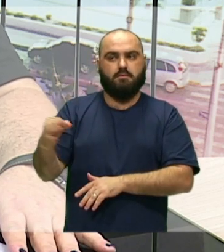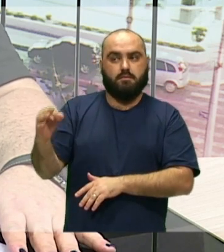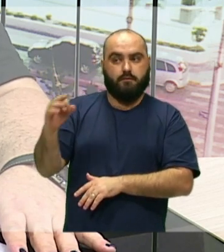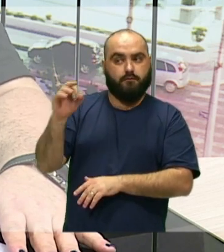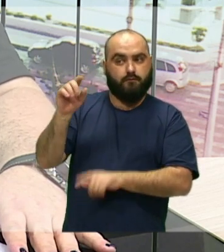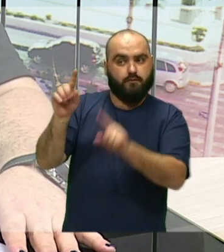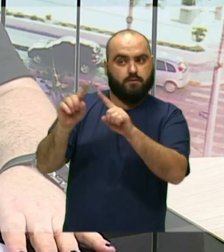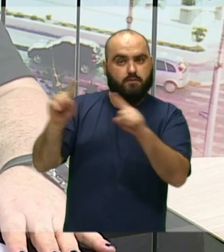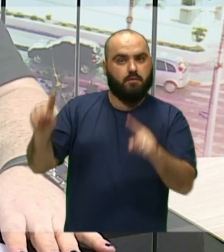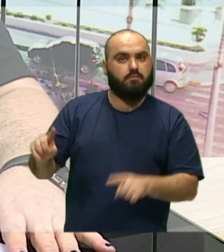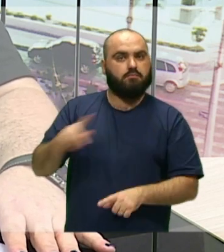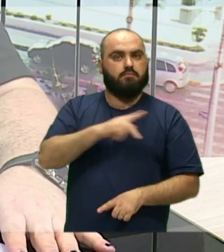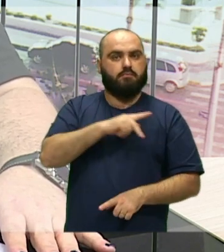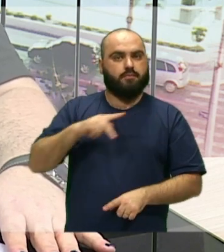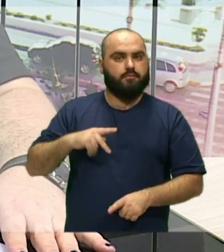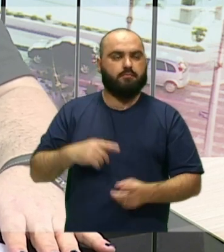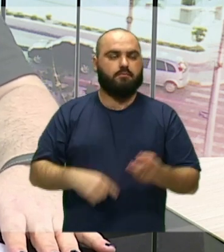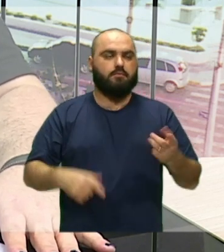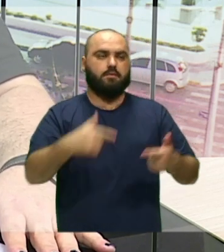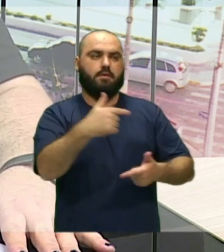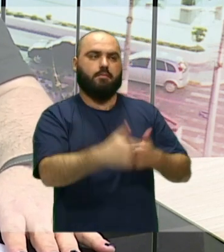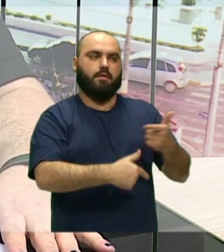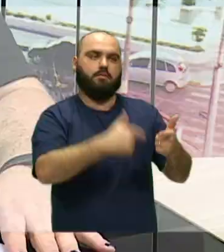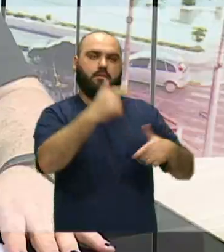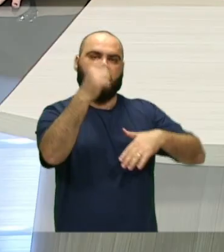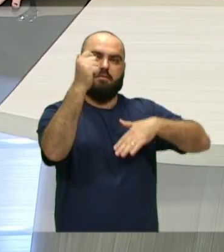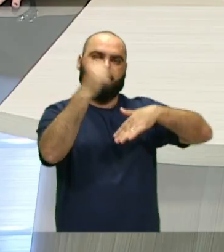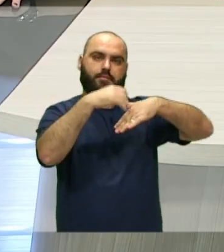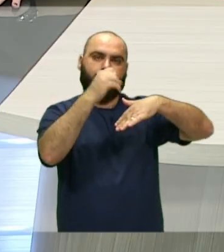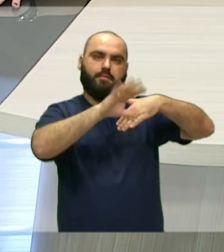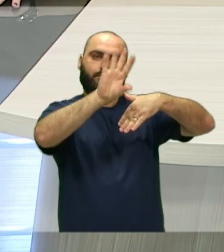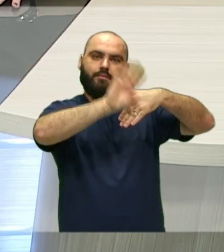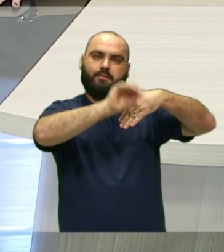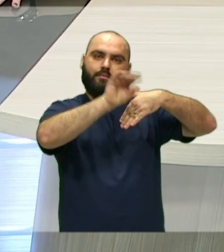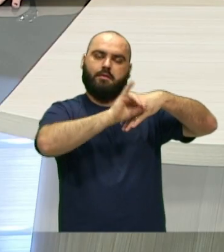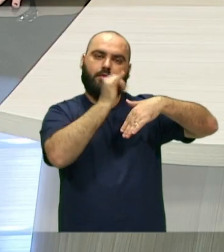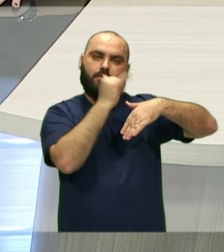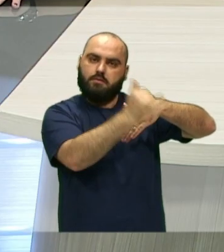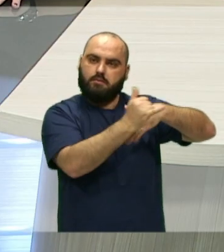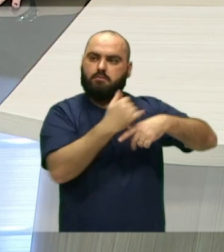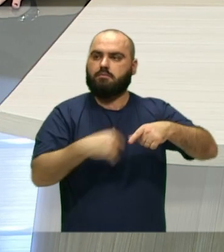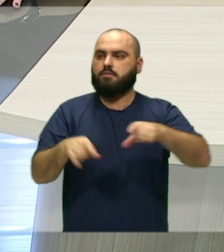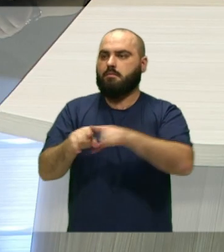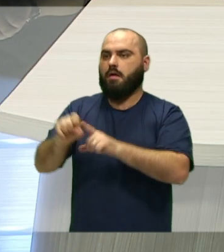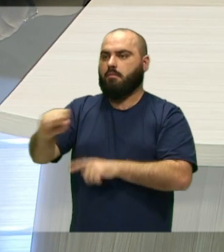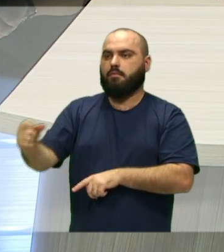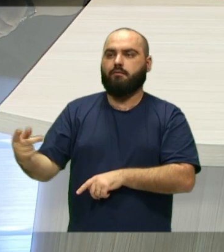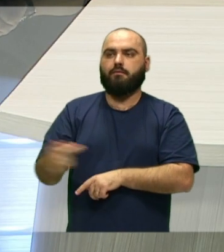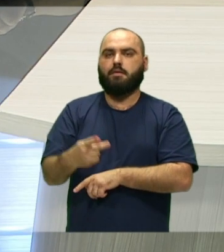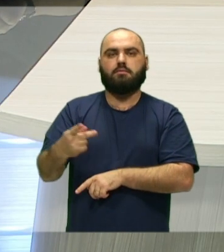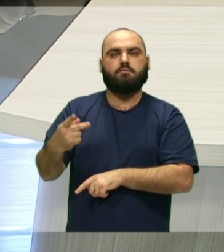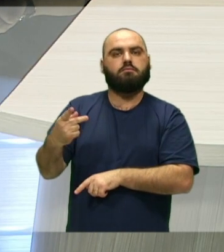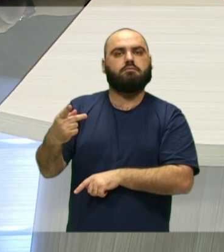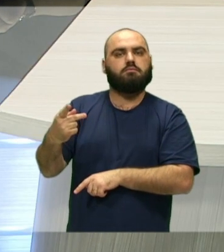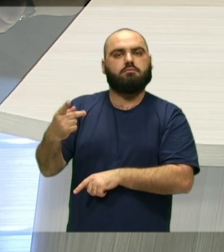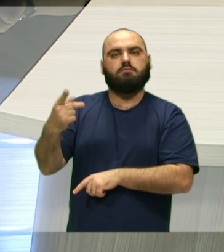programa de eficiência energética e o de aproveitamento de recursos naturais Tá eu vou começar